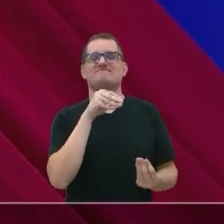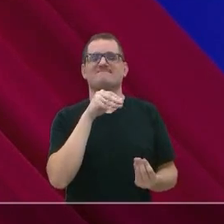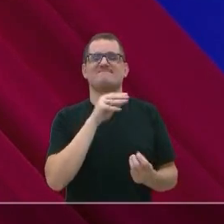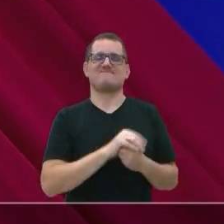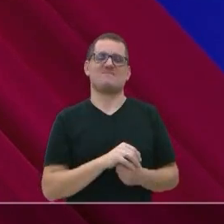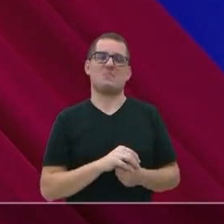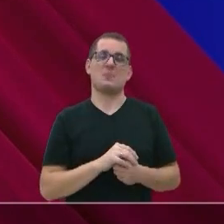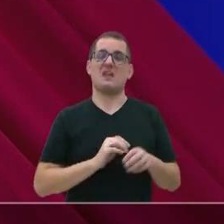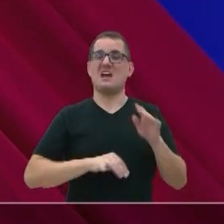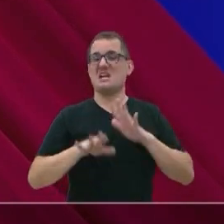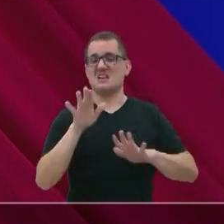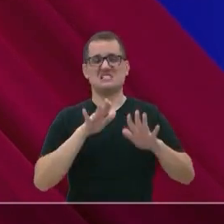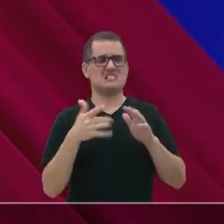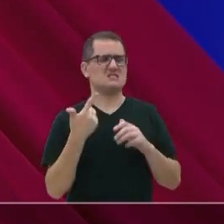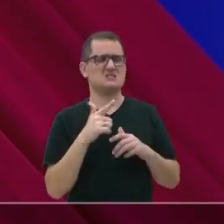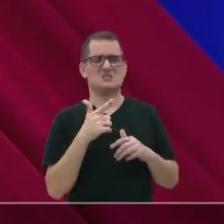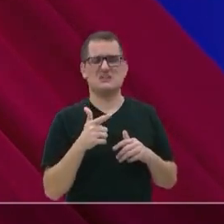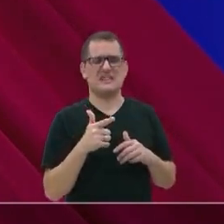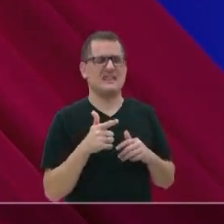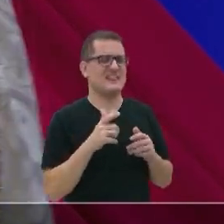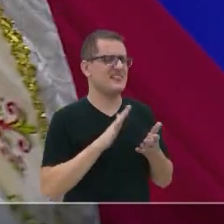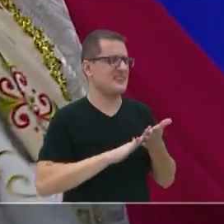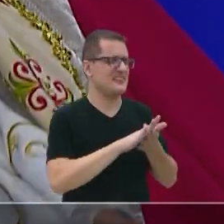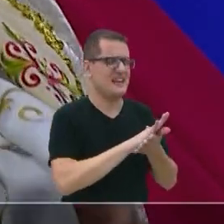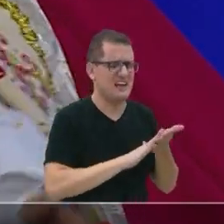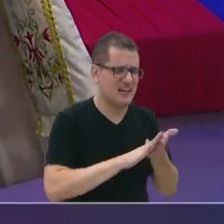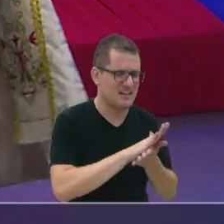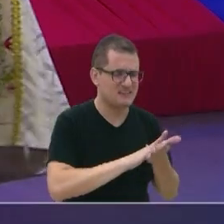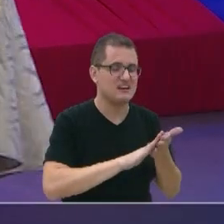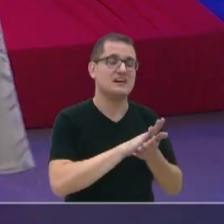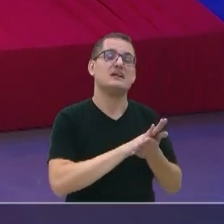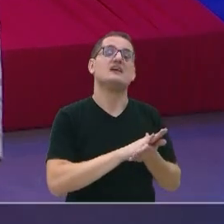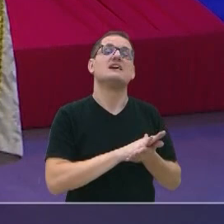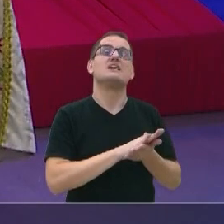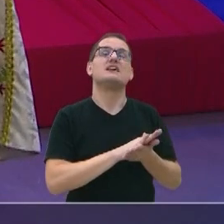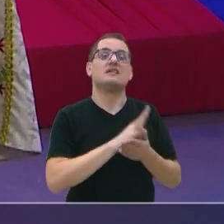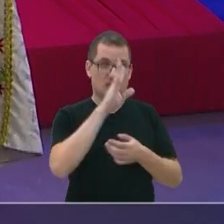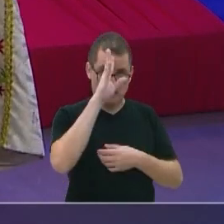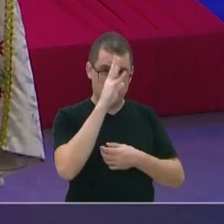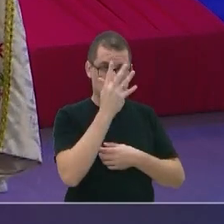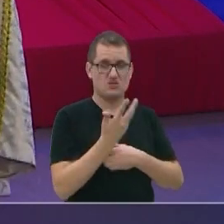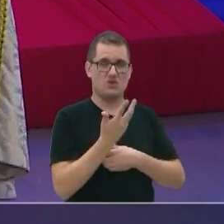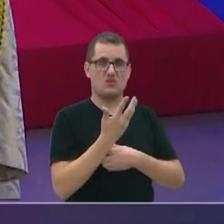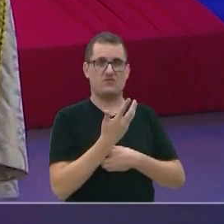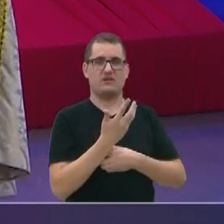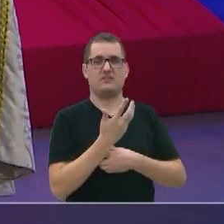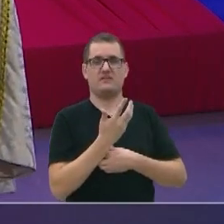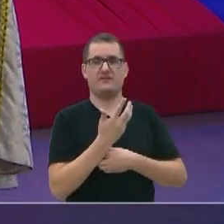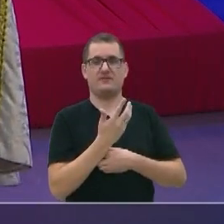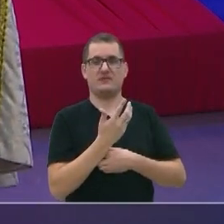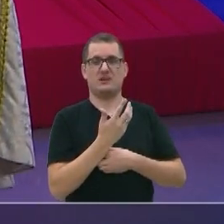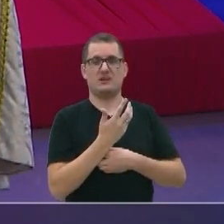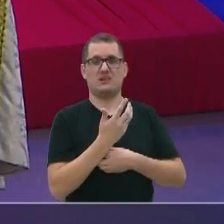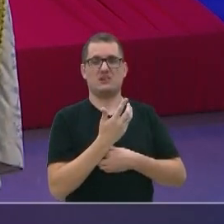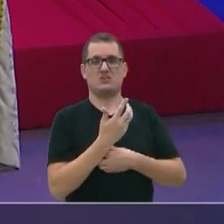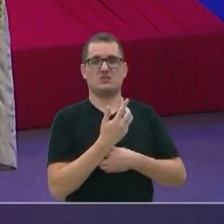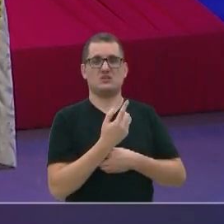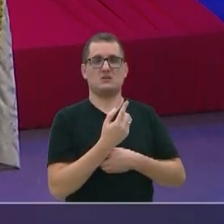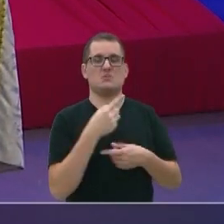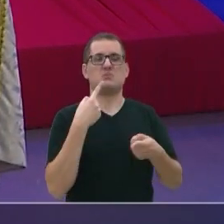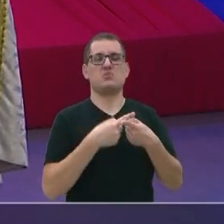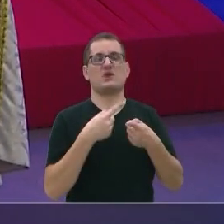nenhuma quimioterapia espiritual vai curar este, por conta da